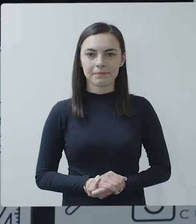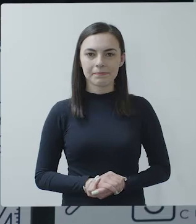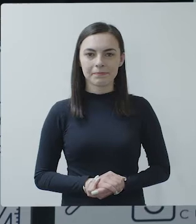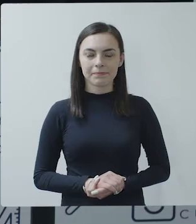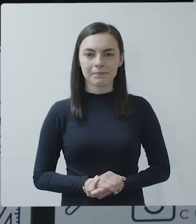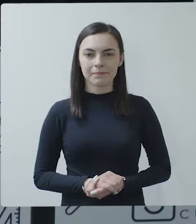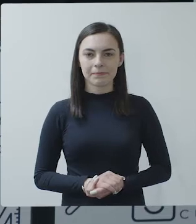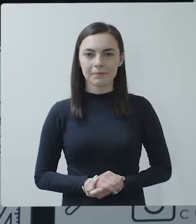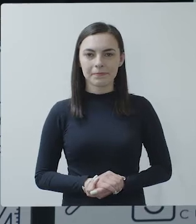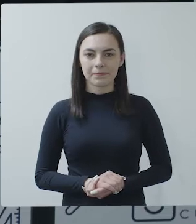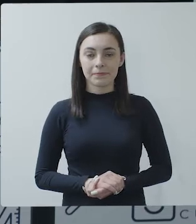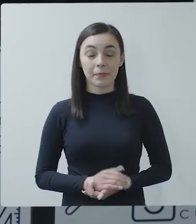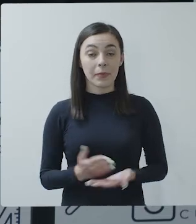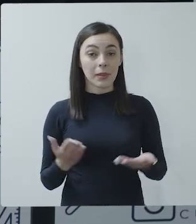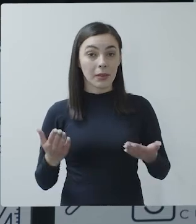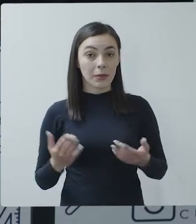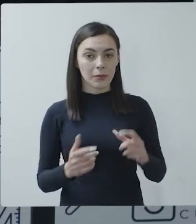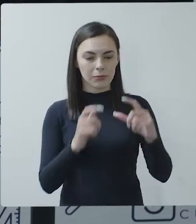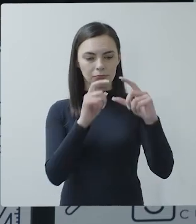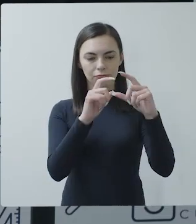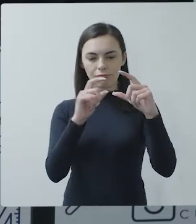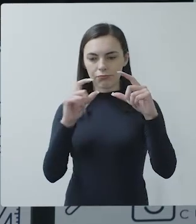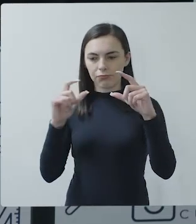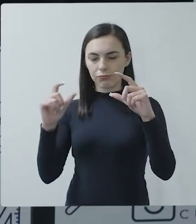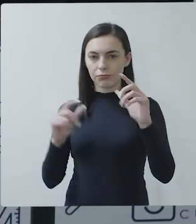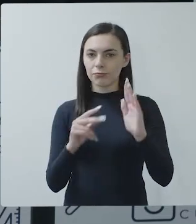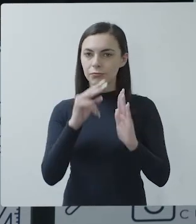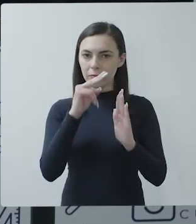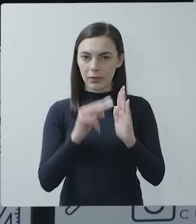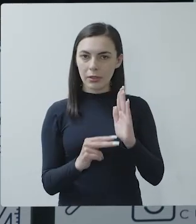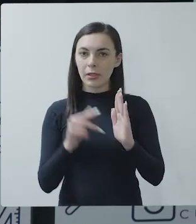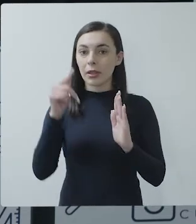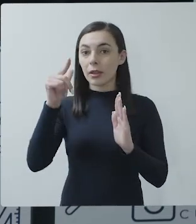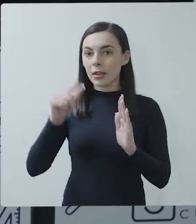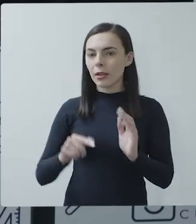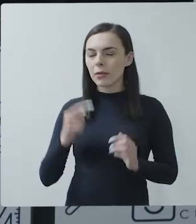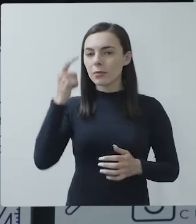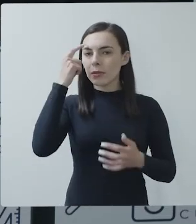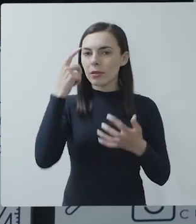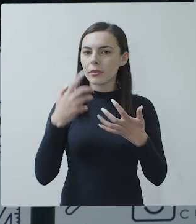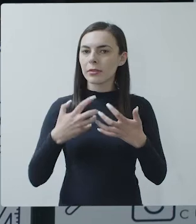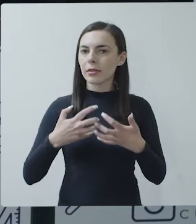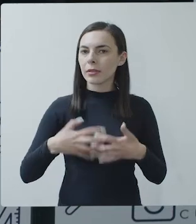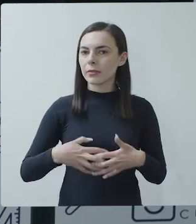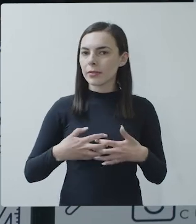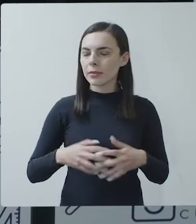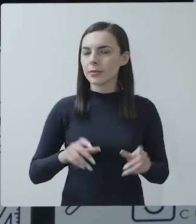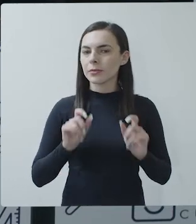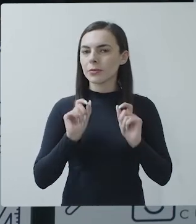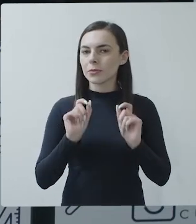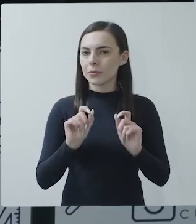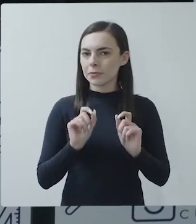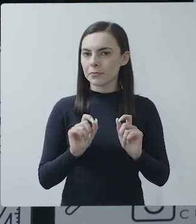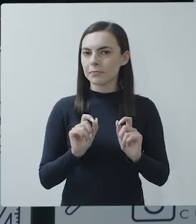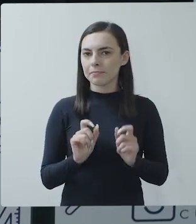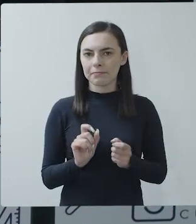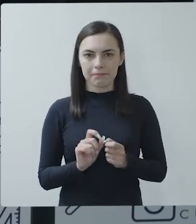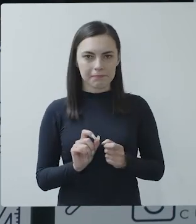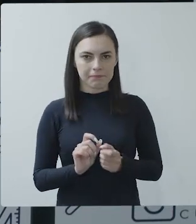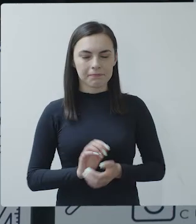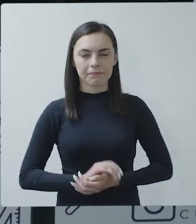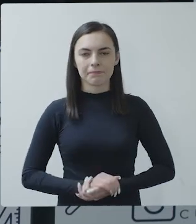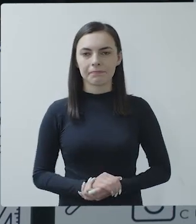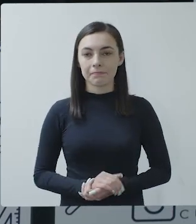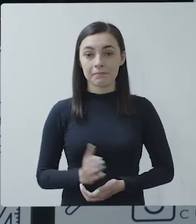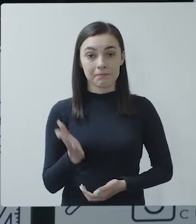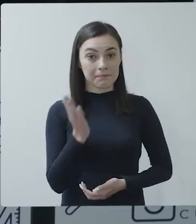Agora a gente vai ler o que? A tirinha novamente, com essa nova reflexão que a Mafalda fez a gente realizar. Vamos